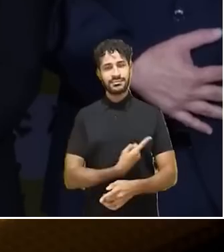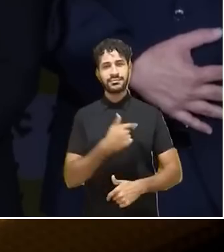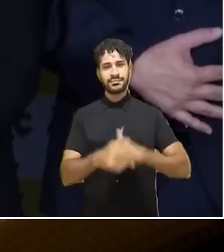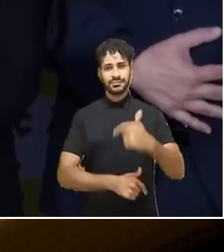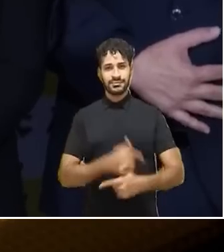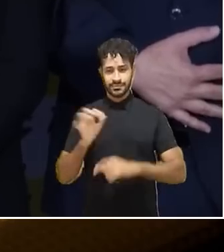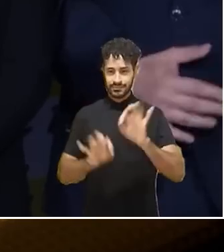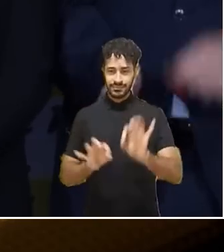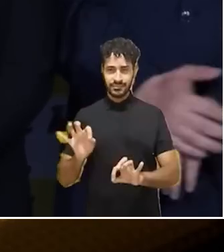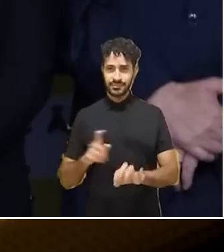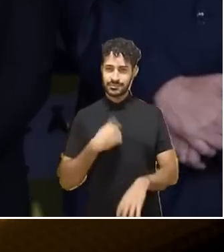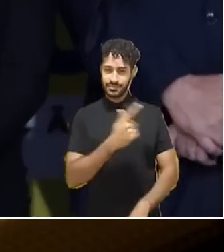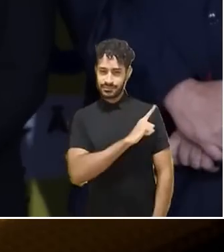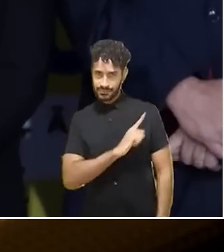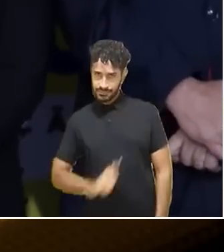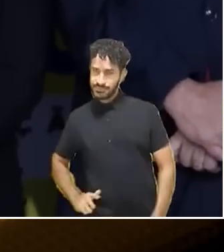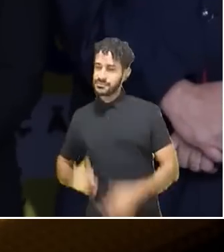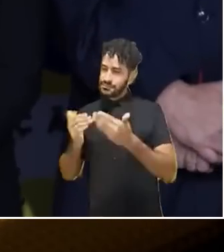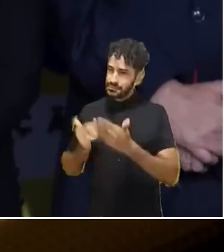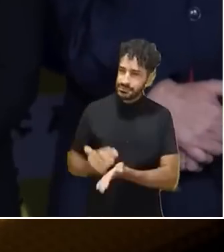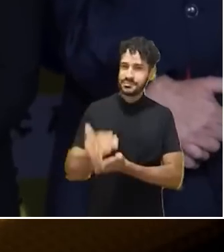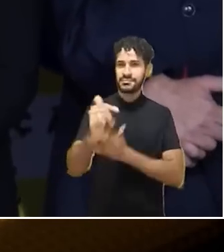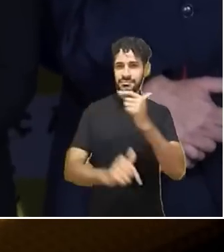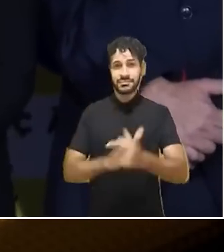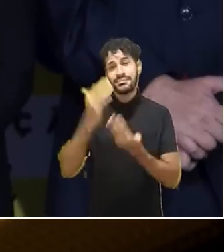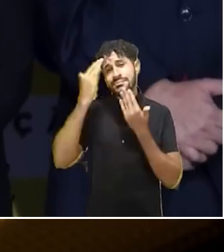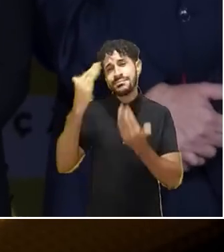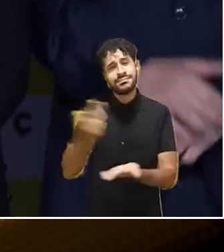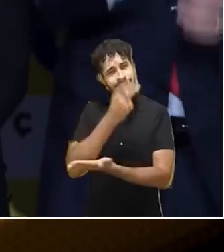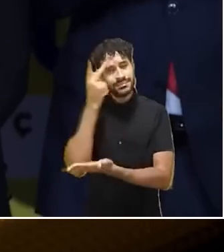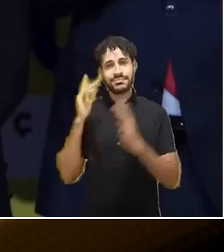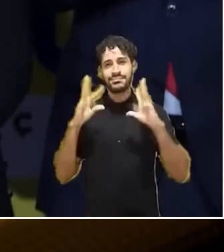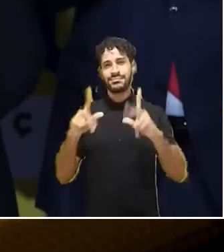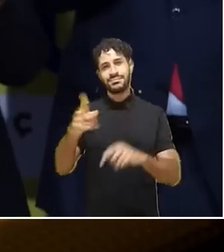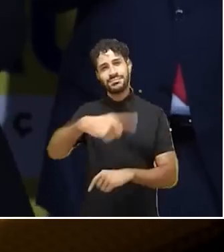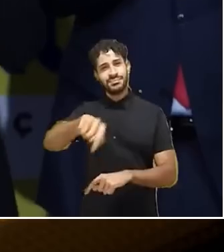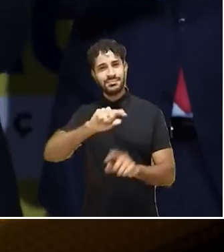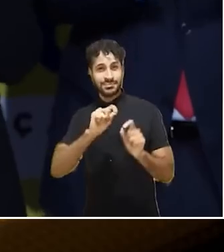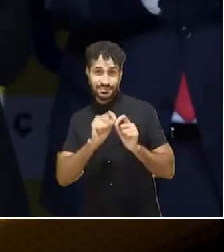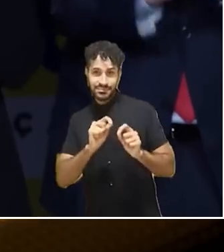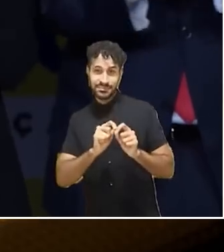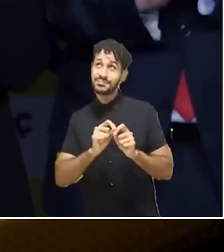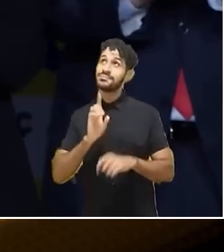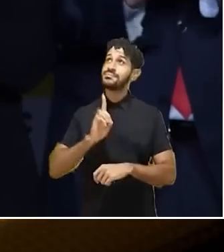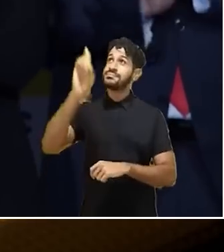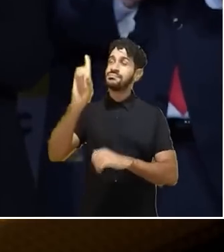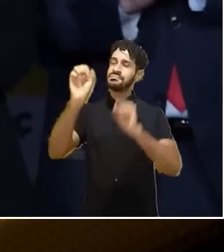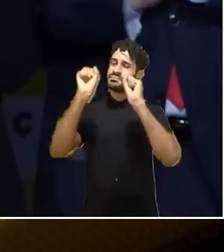A Âncora fiscal o novo governo comemora o cidadão brasileiro deveria lamentar